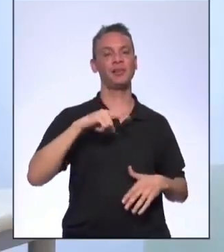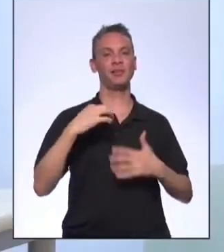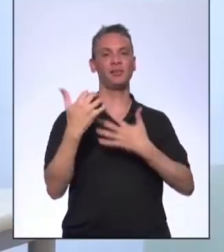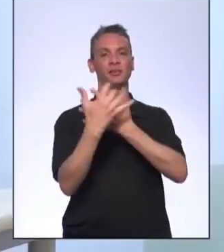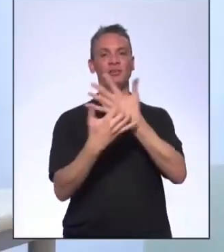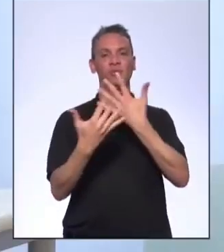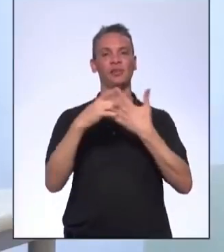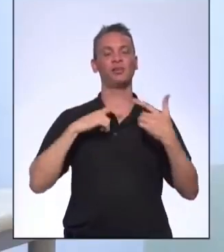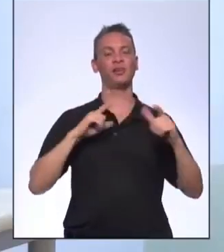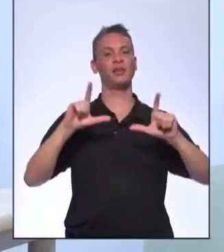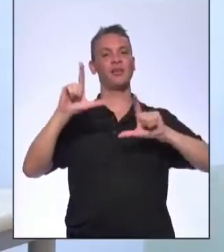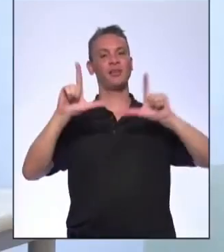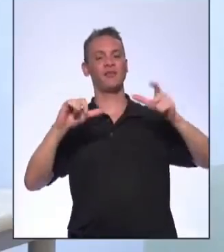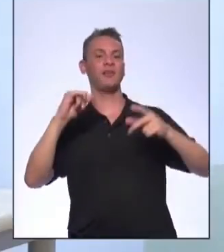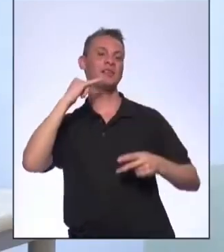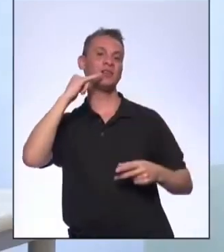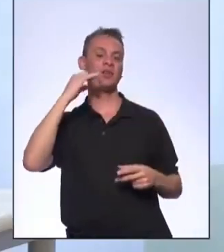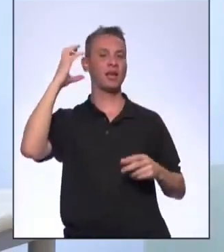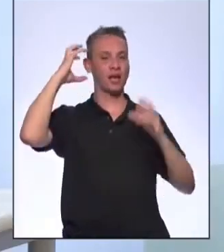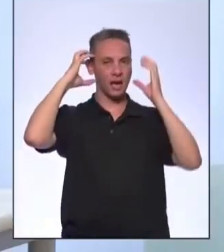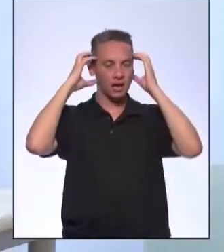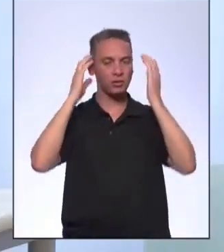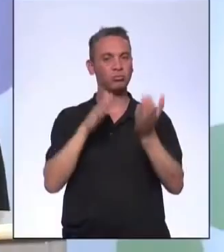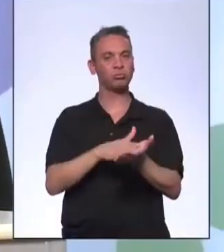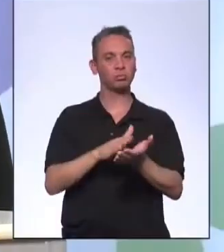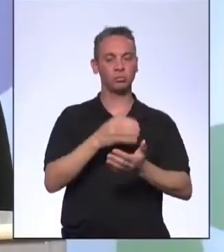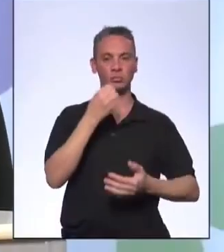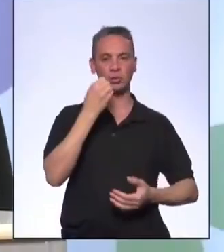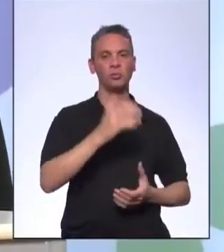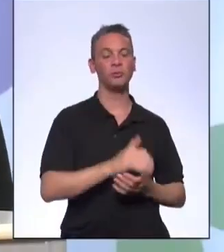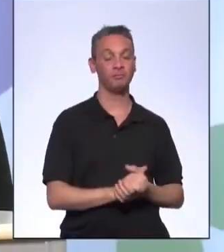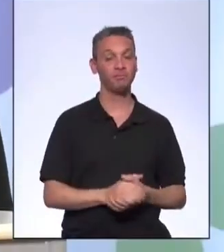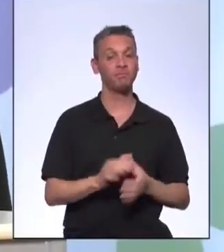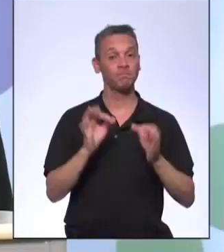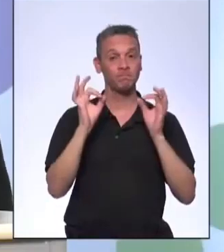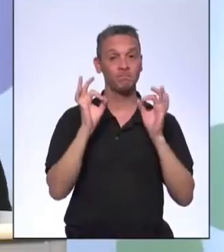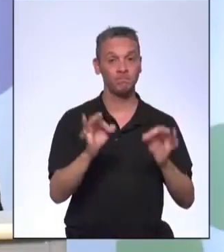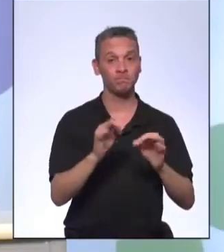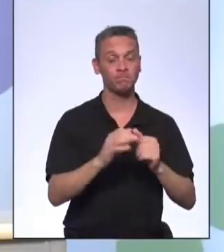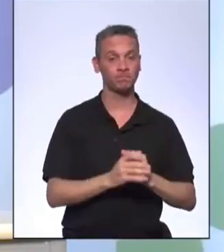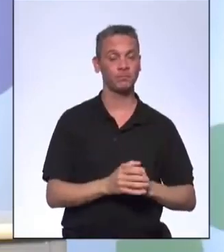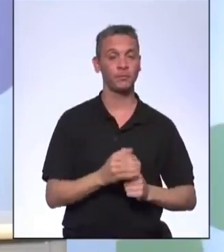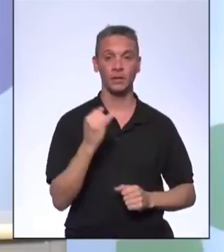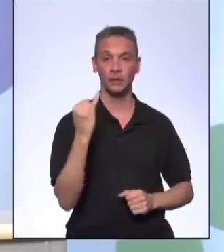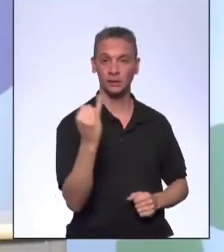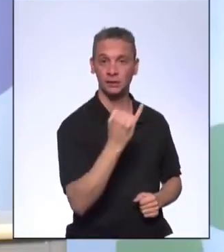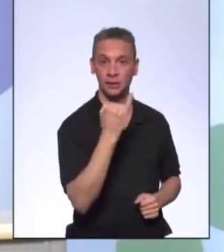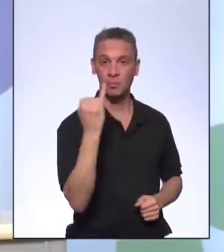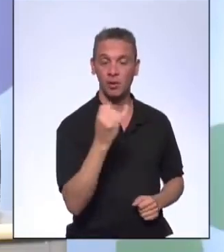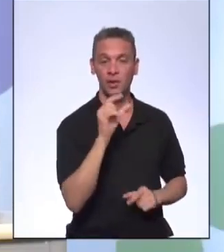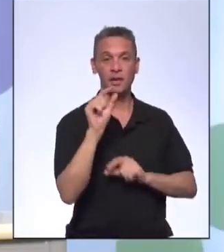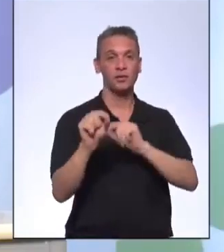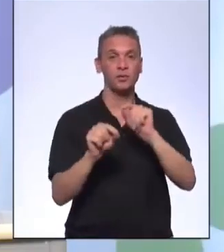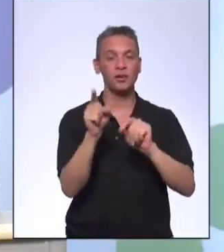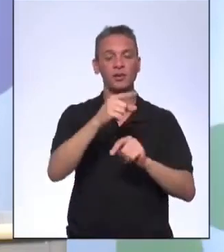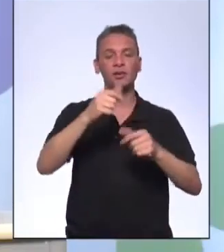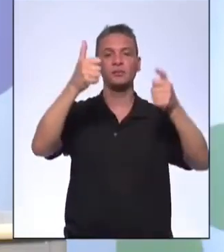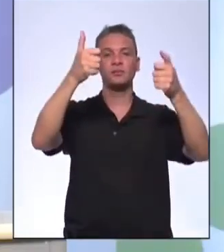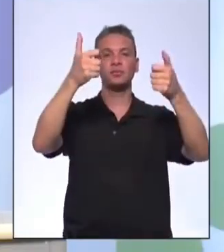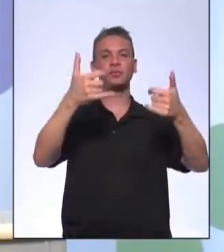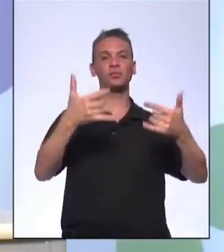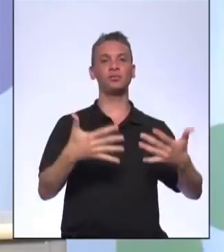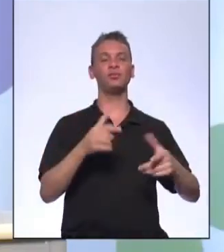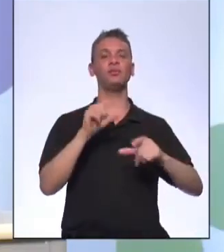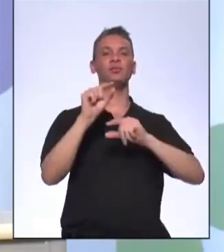TV, celular e rádio. Muito bem, muito bem. É exatamente isso. O importante nesse processo é que nós estamos